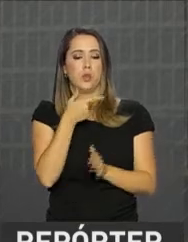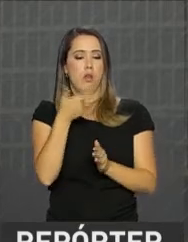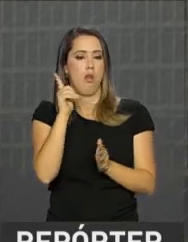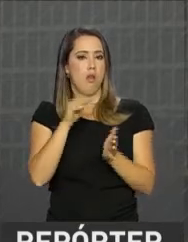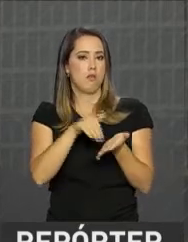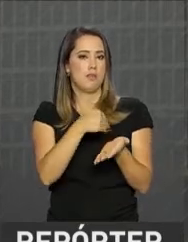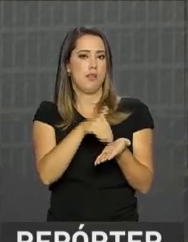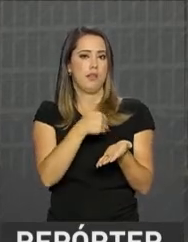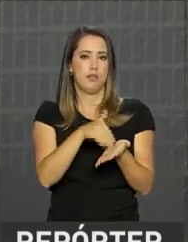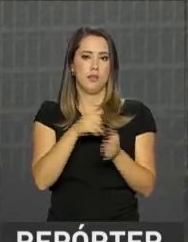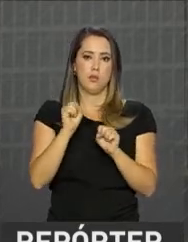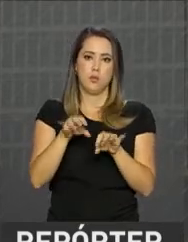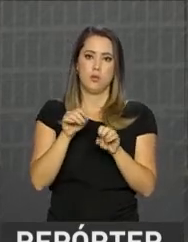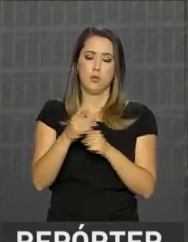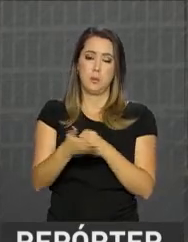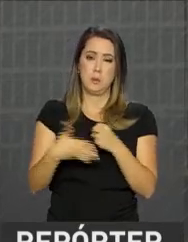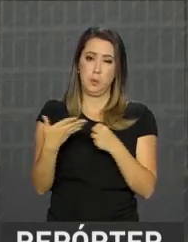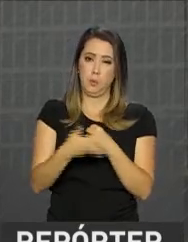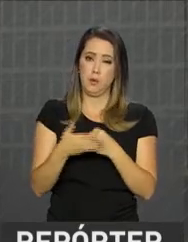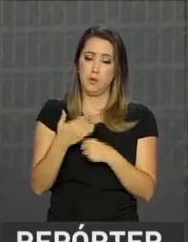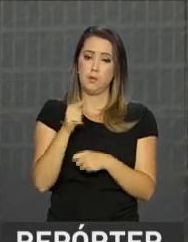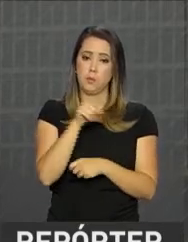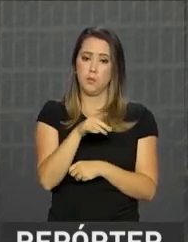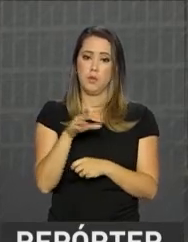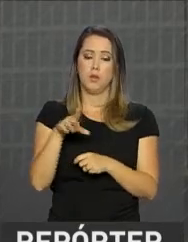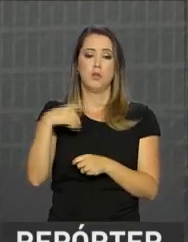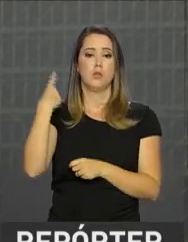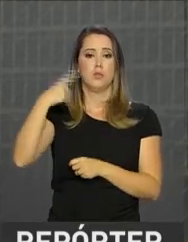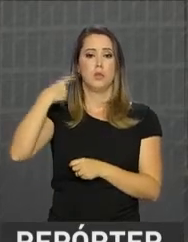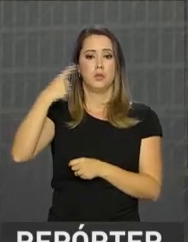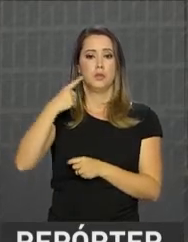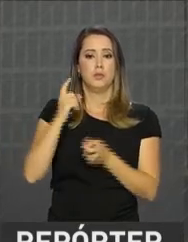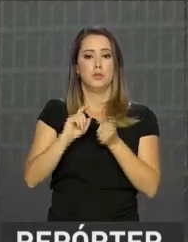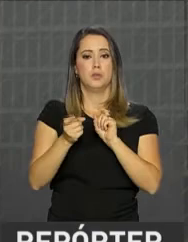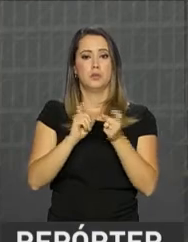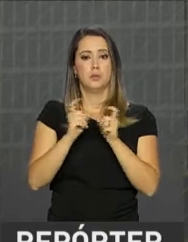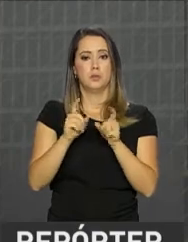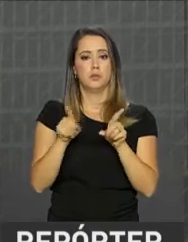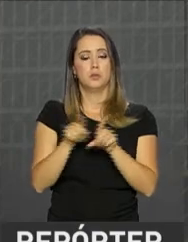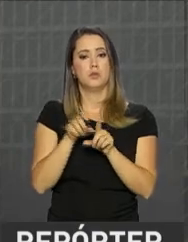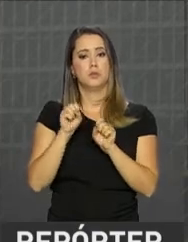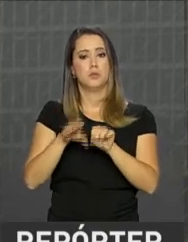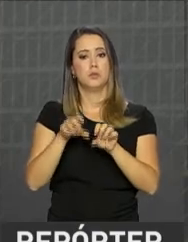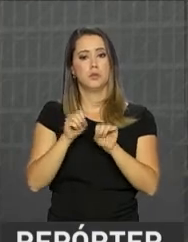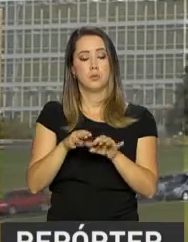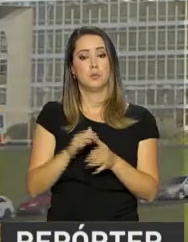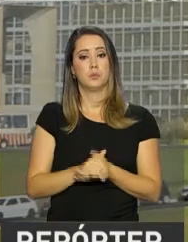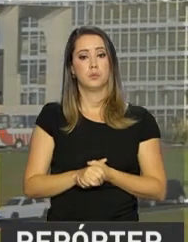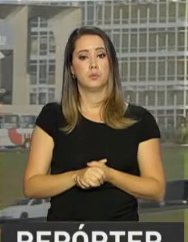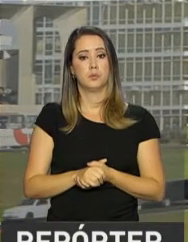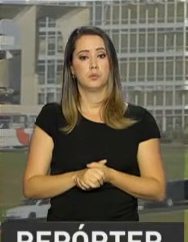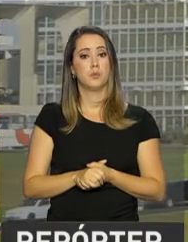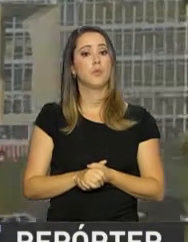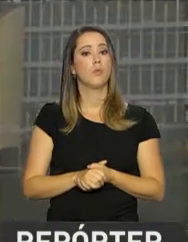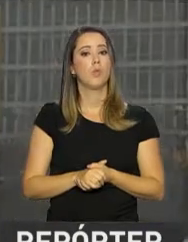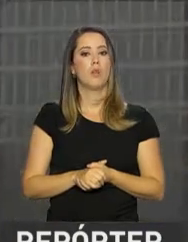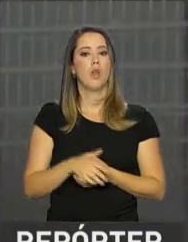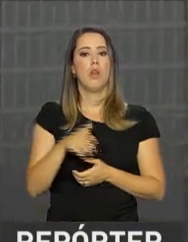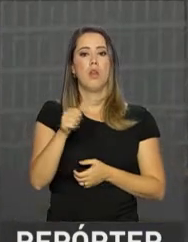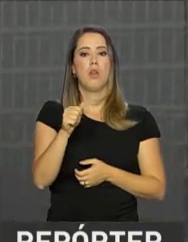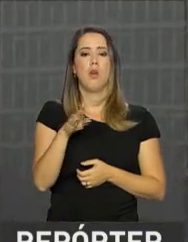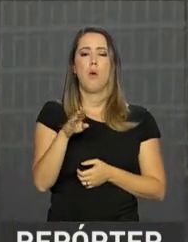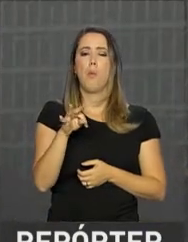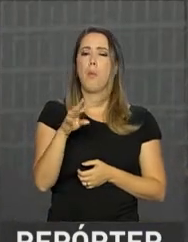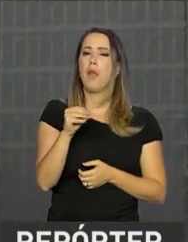secretário da educação básica ele é advogado e mestre em gestão e avaliação educacional alberto beltrame é o